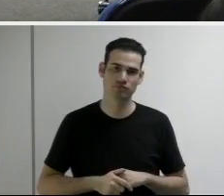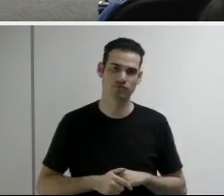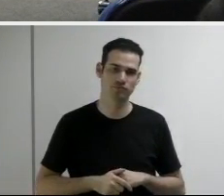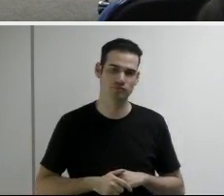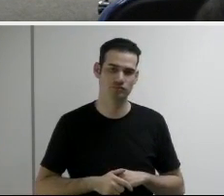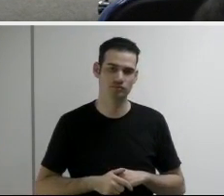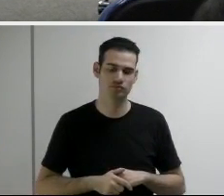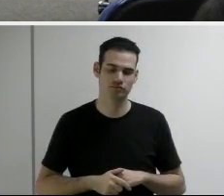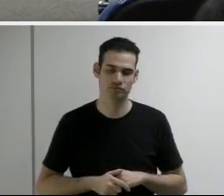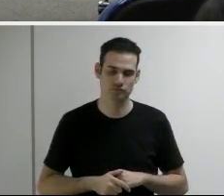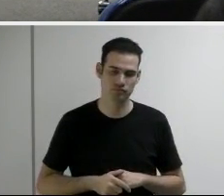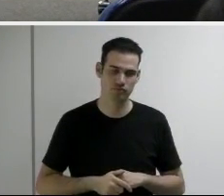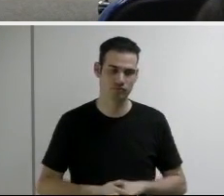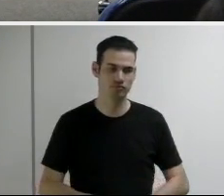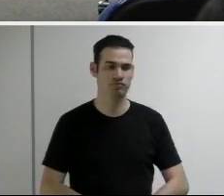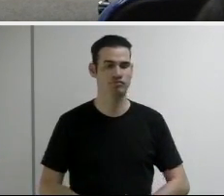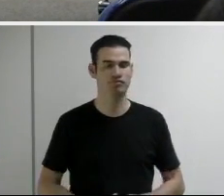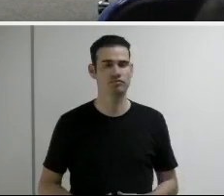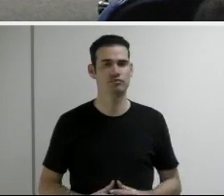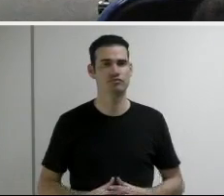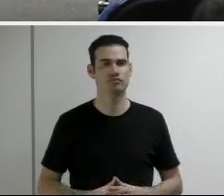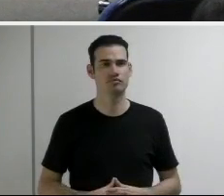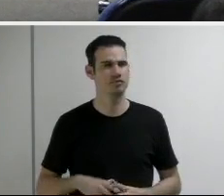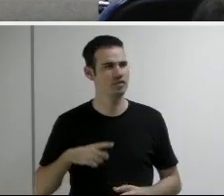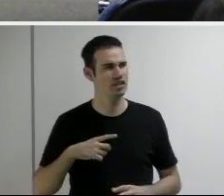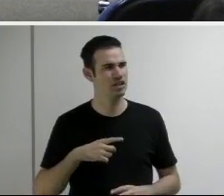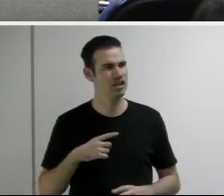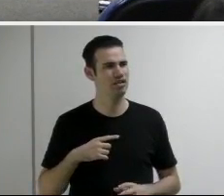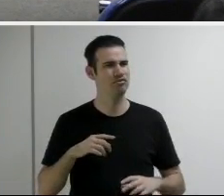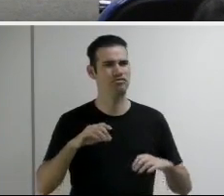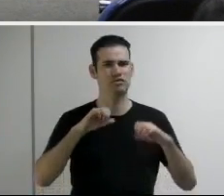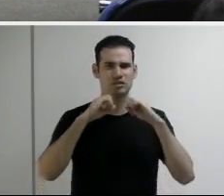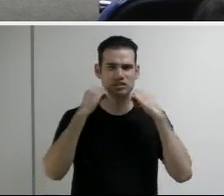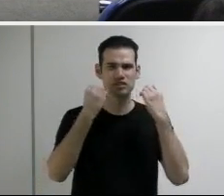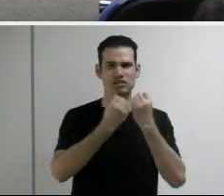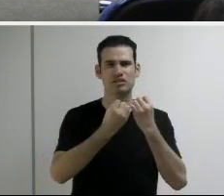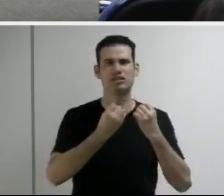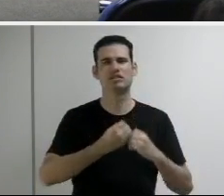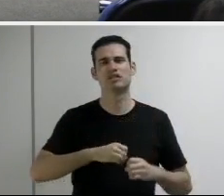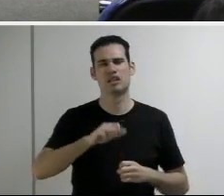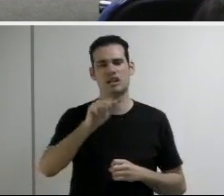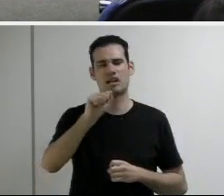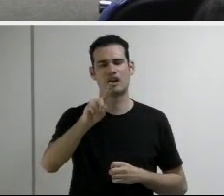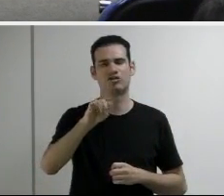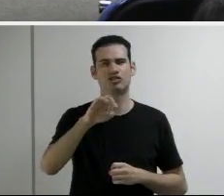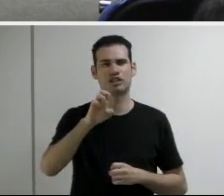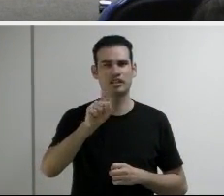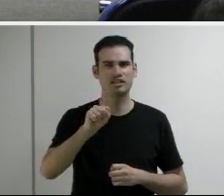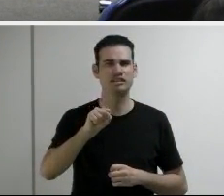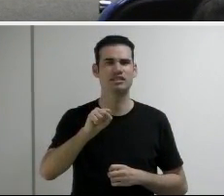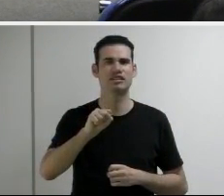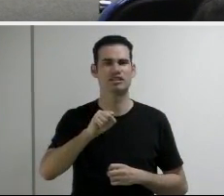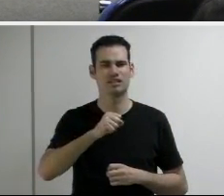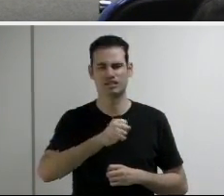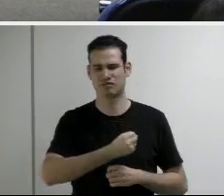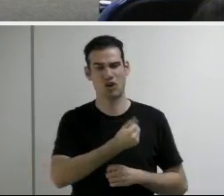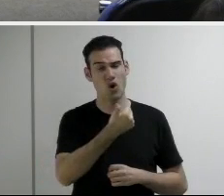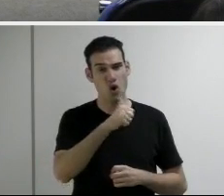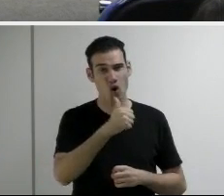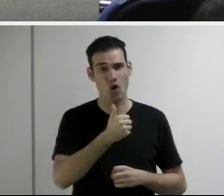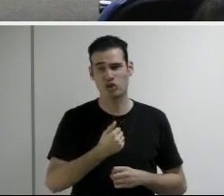Lá foram feitas 11 audiências públicas, um seminário internacional, um seminário conjunto